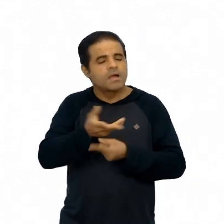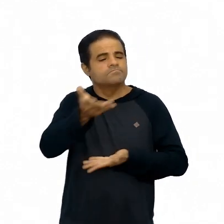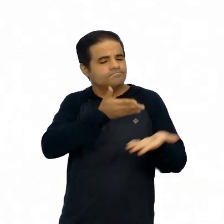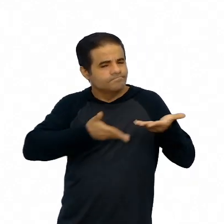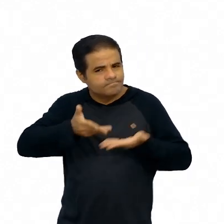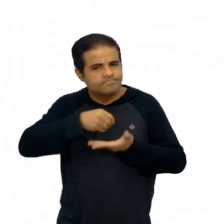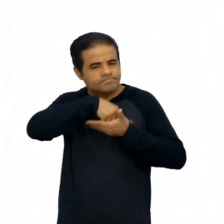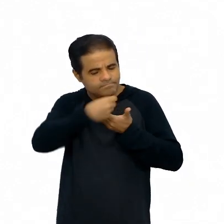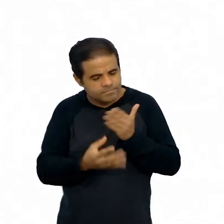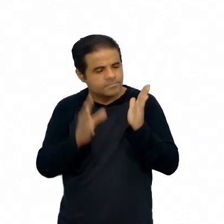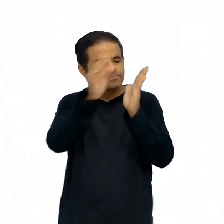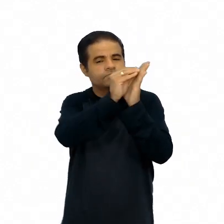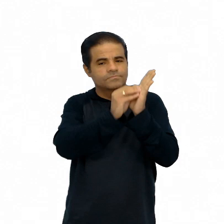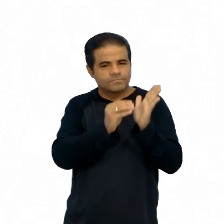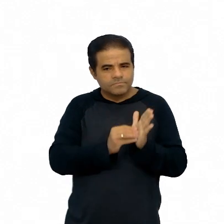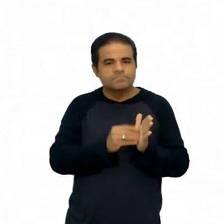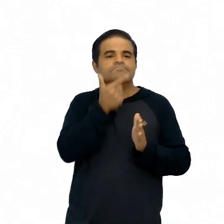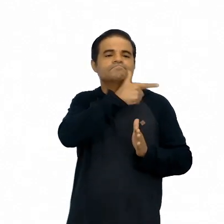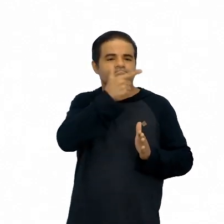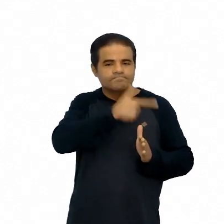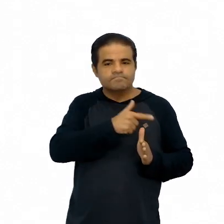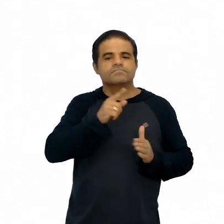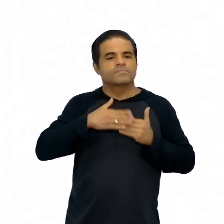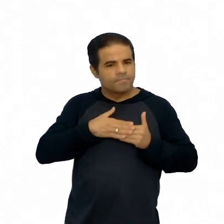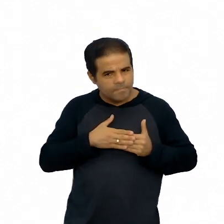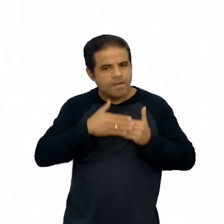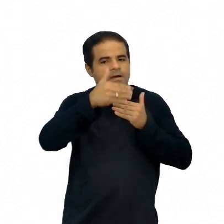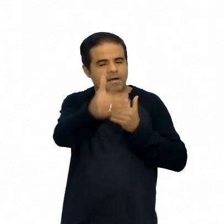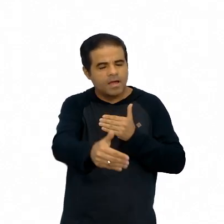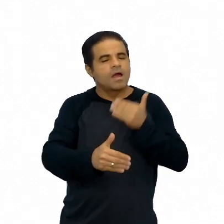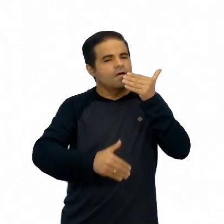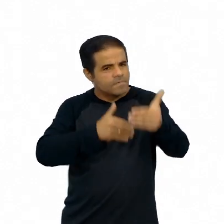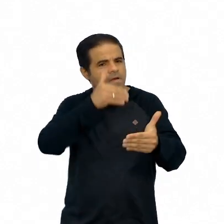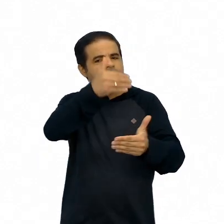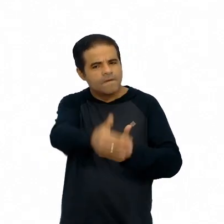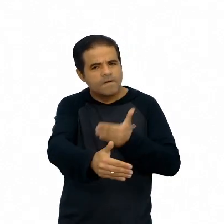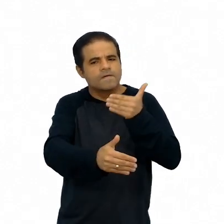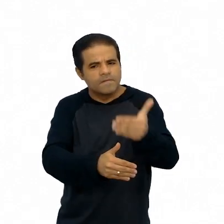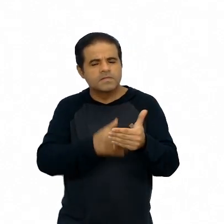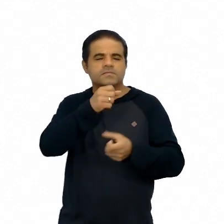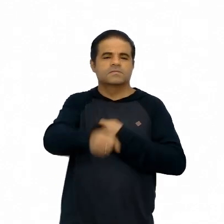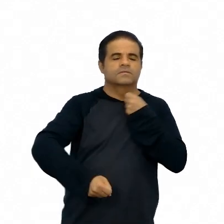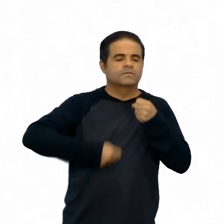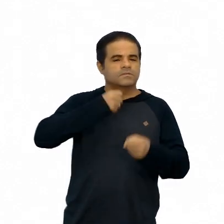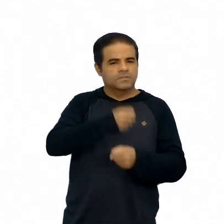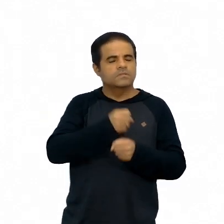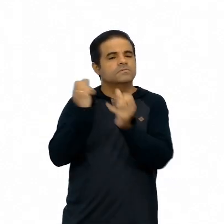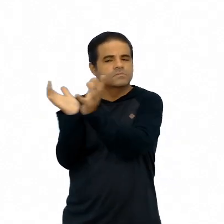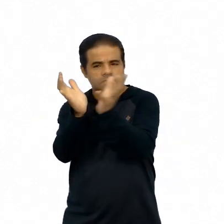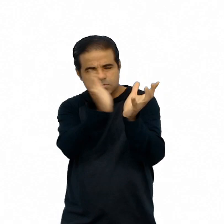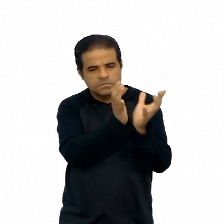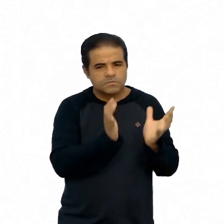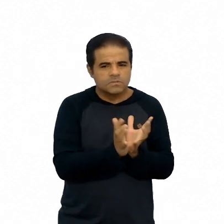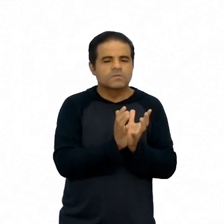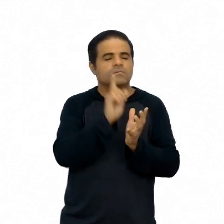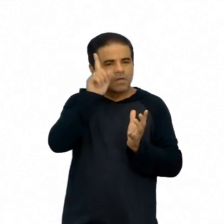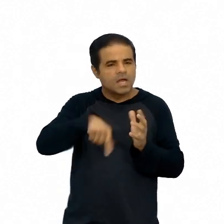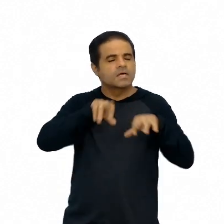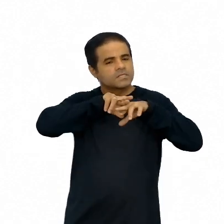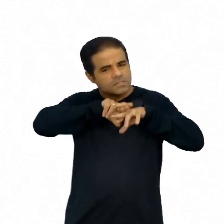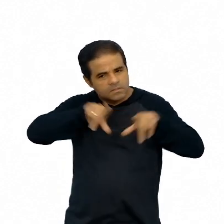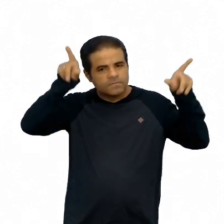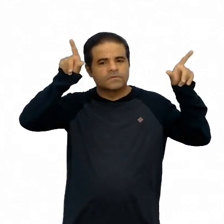esses conteúdos para a gente conseguir que ele vá para frente, para que ele avance. E a cada ano, a cada turma, é uma forma diferente para a